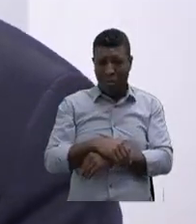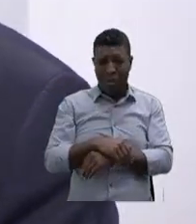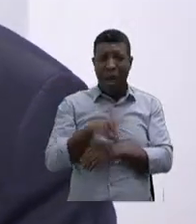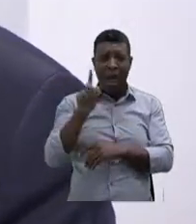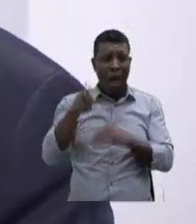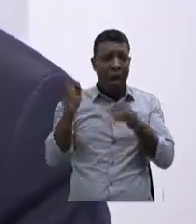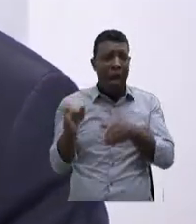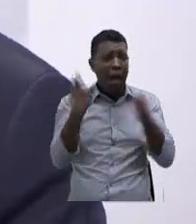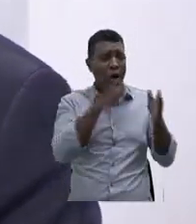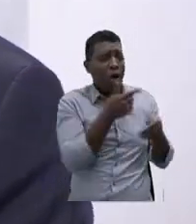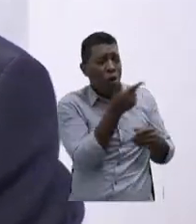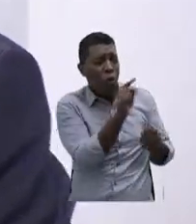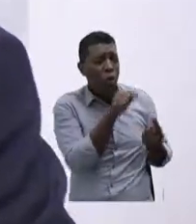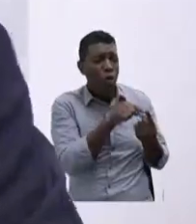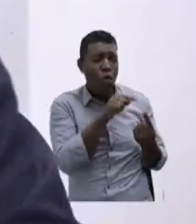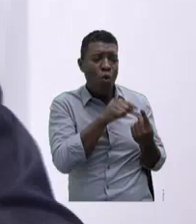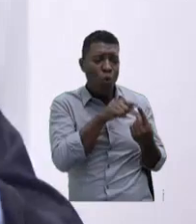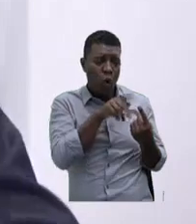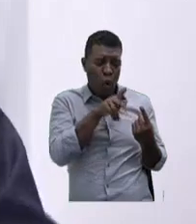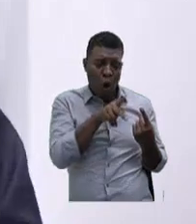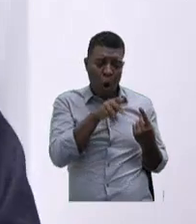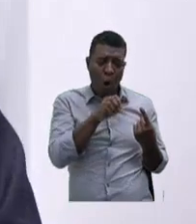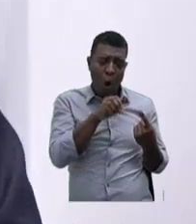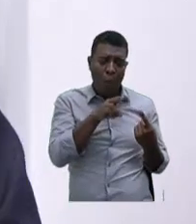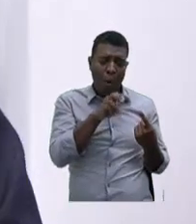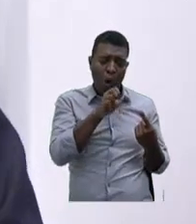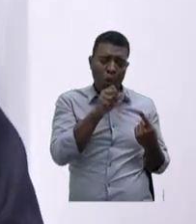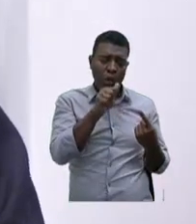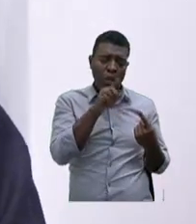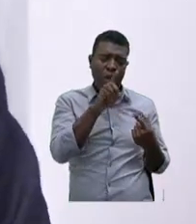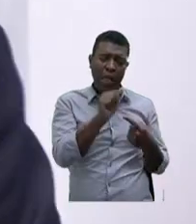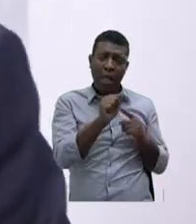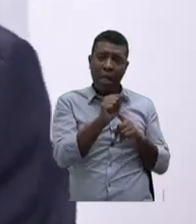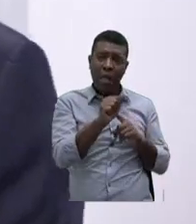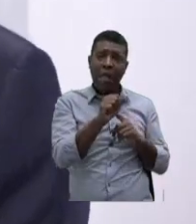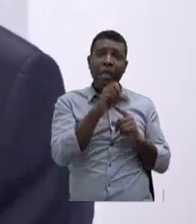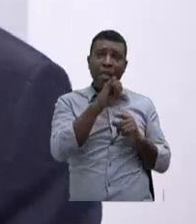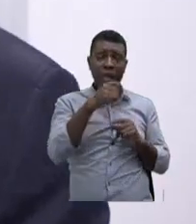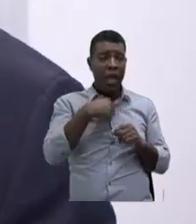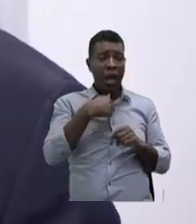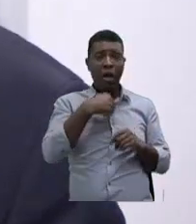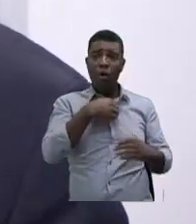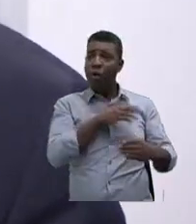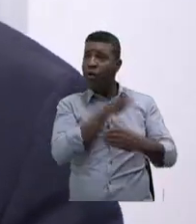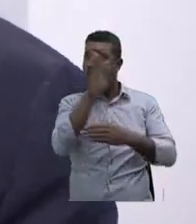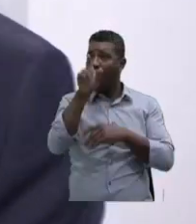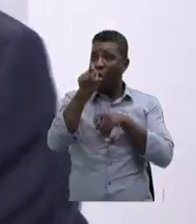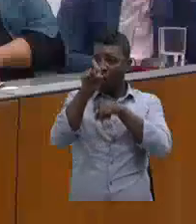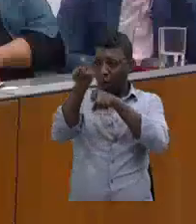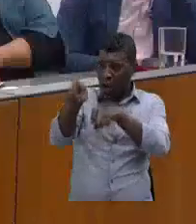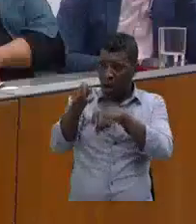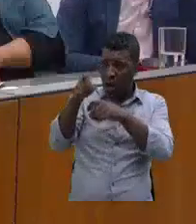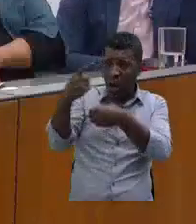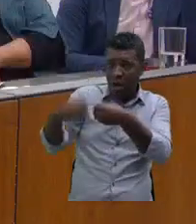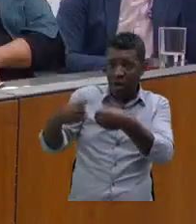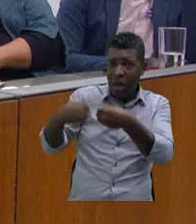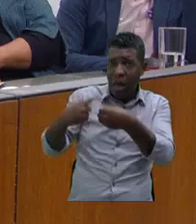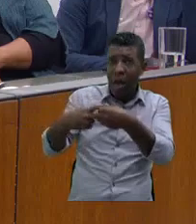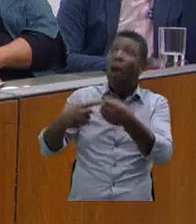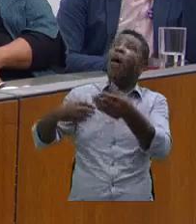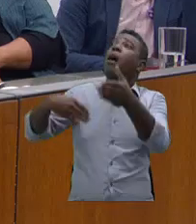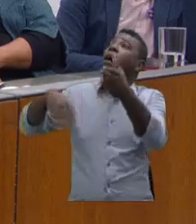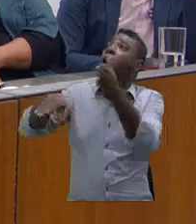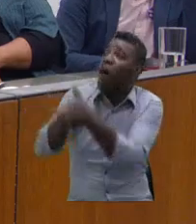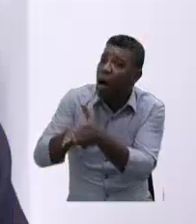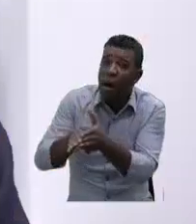sai daqui para o interior, sem fazer um planejamento, uma programação, pode ter certeza que vai chegar, vai dar com burro na água, que